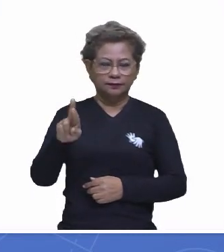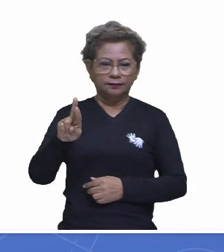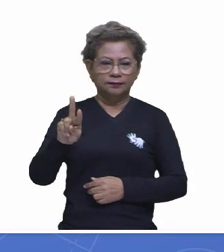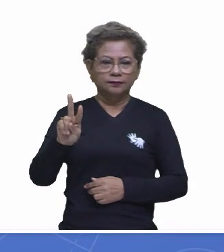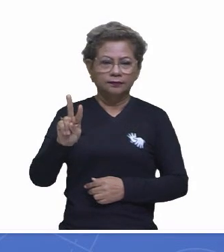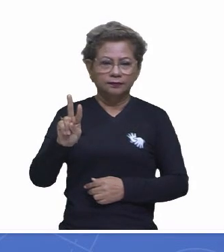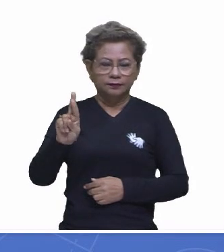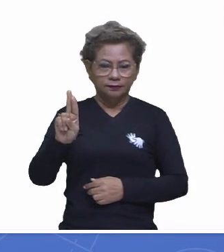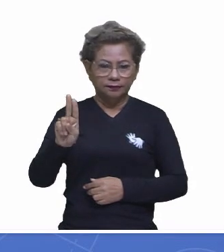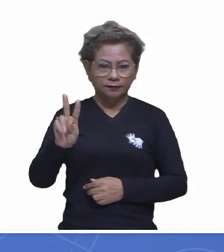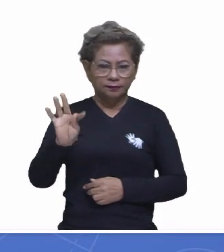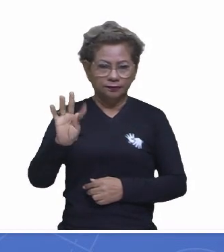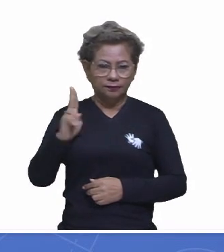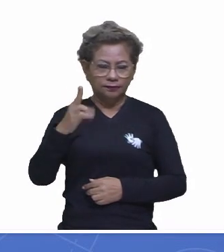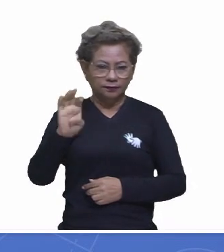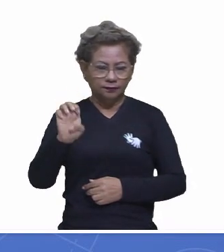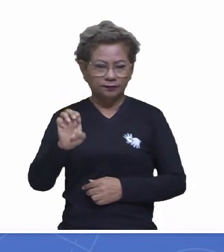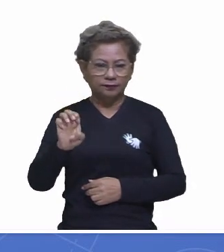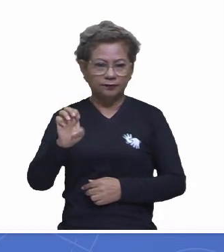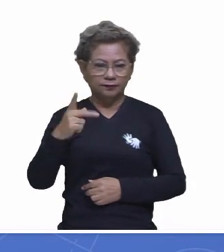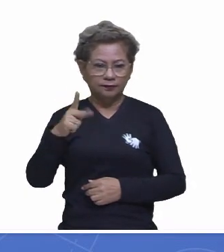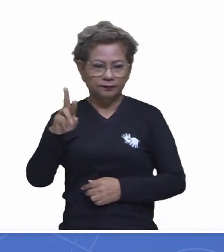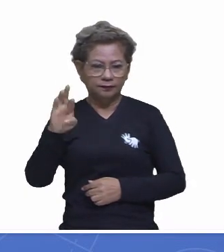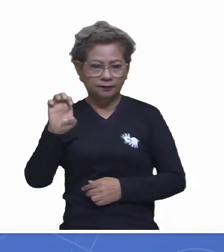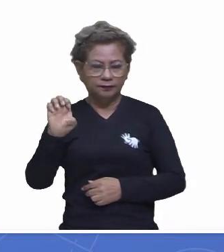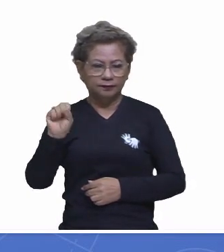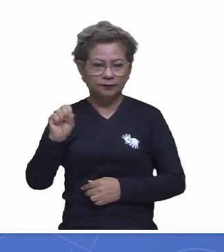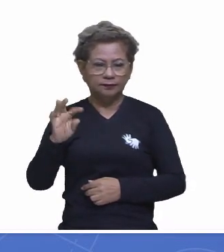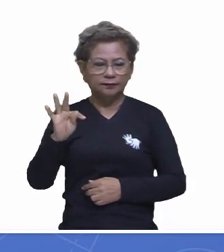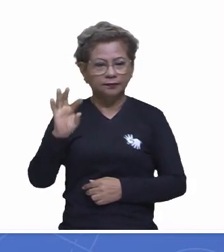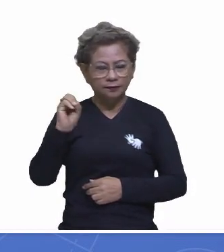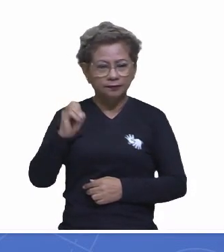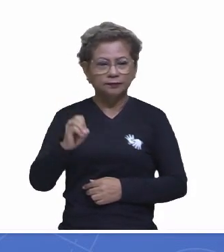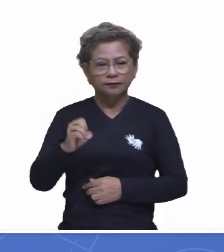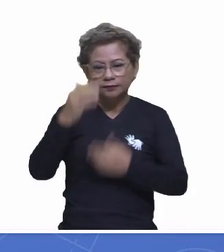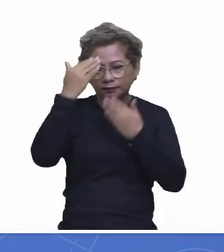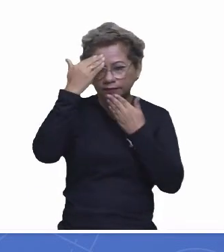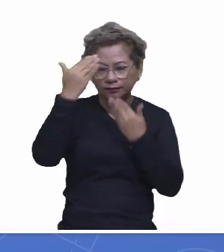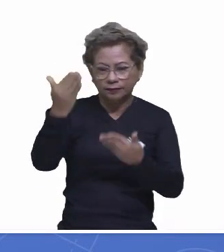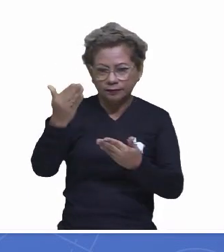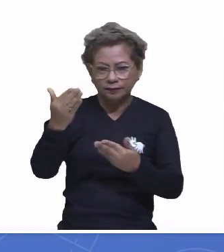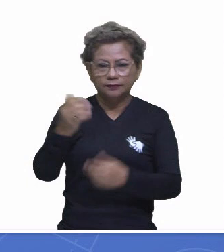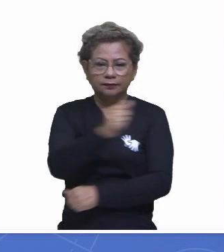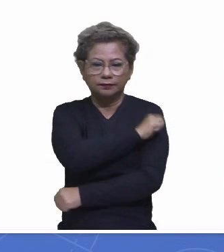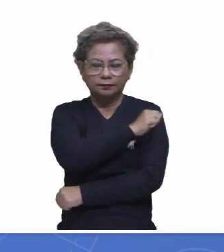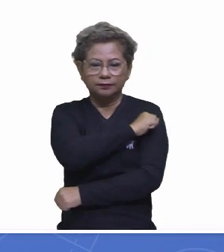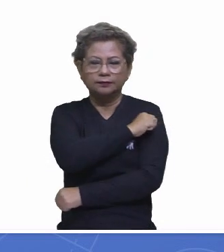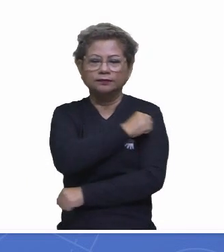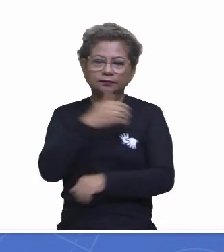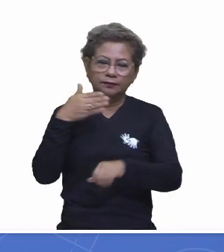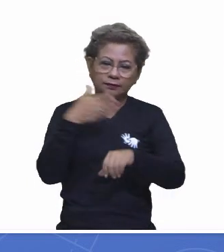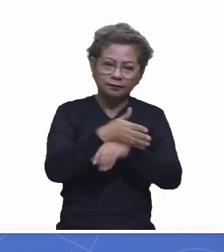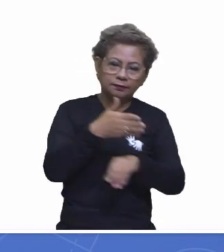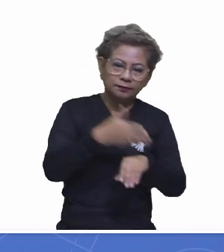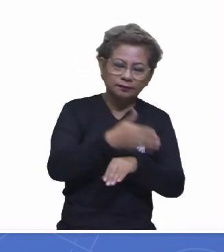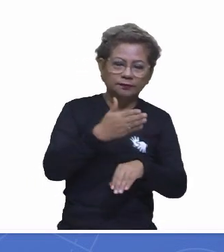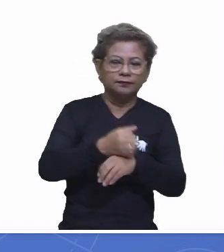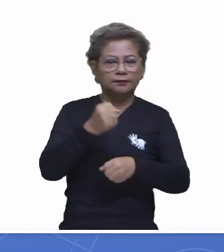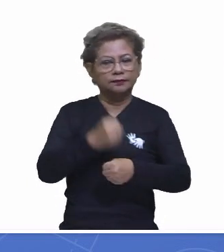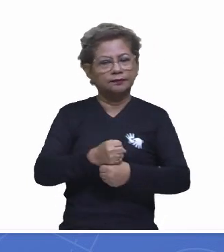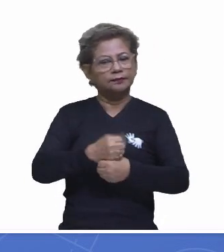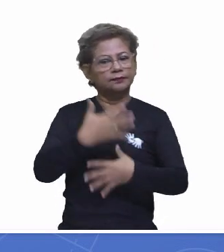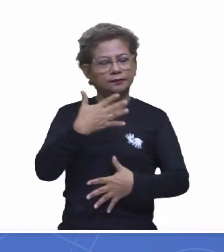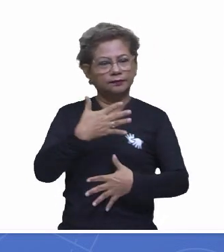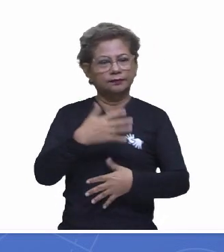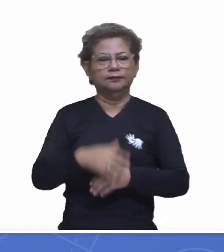Agradeço a participação dos nossos alunos que estão interagindo ao chat. E agora vamos observar. Então, eu tenho enunciados aqui, gente, que foram retirados do